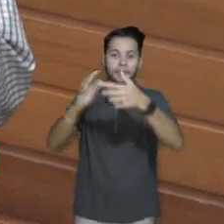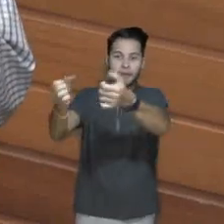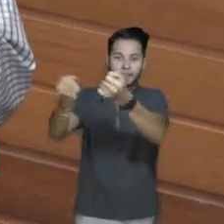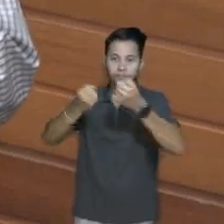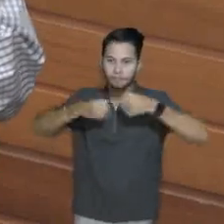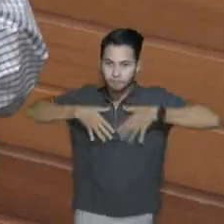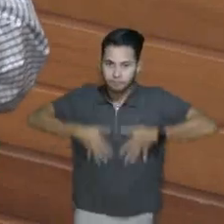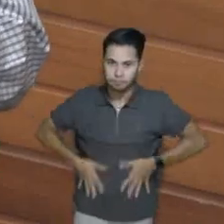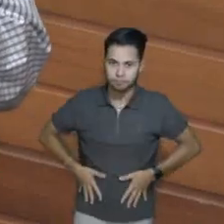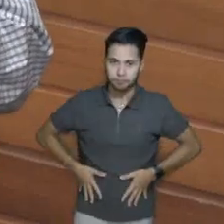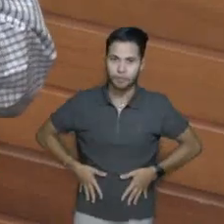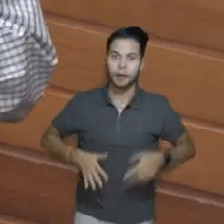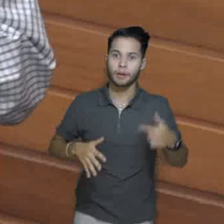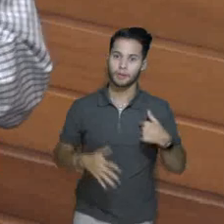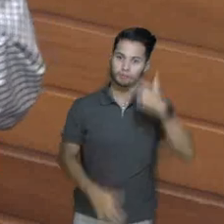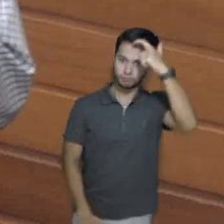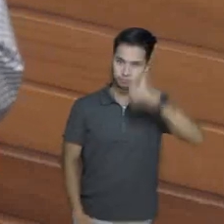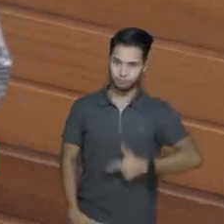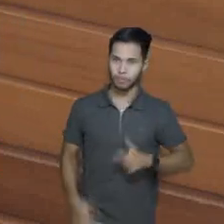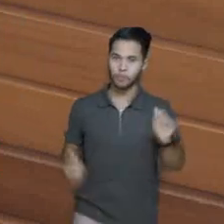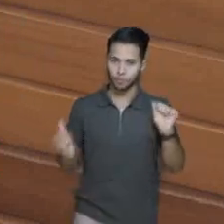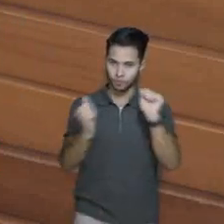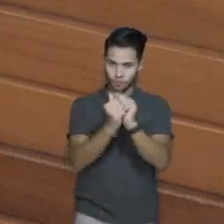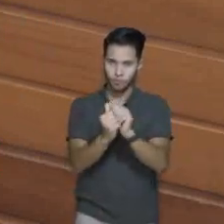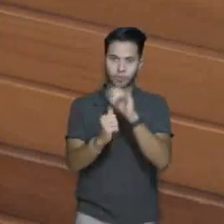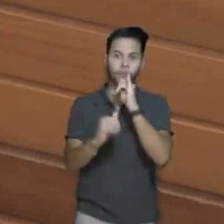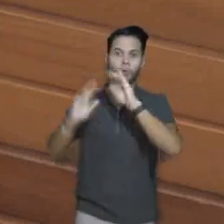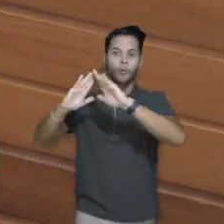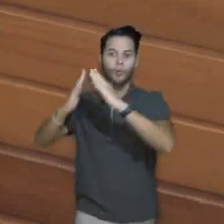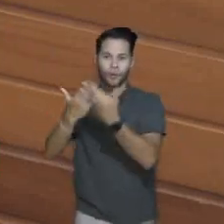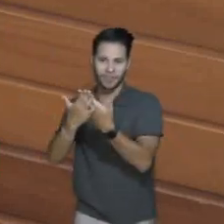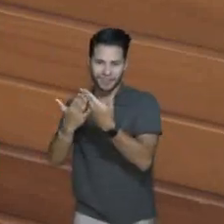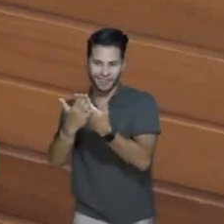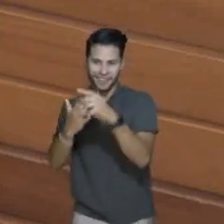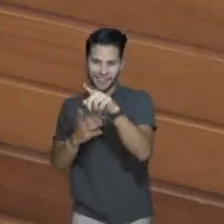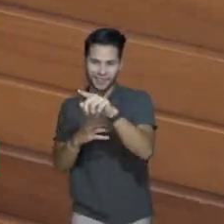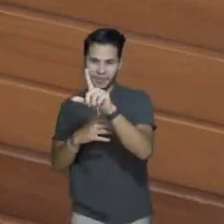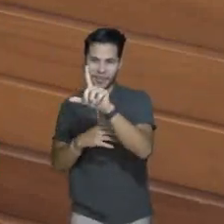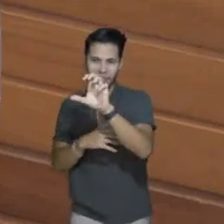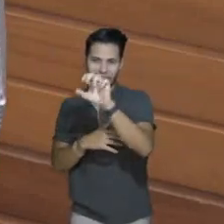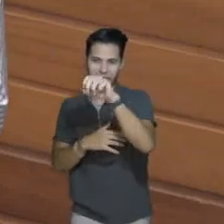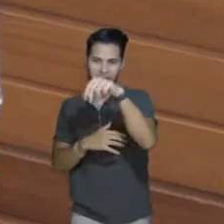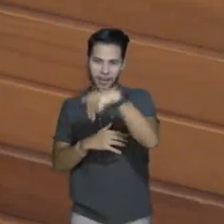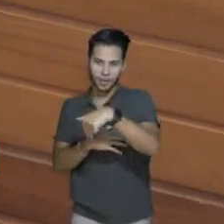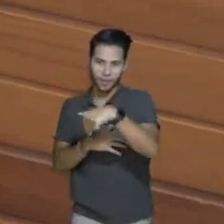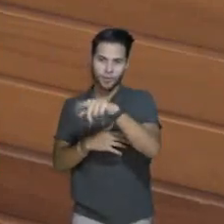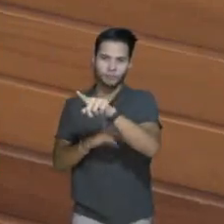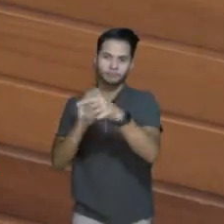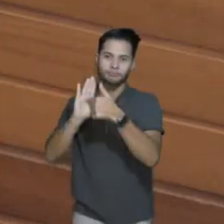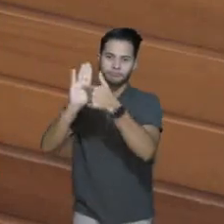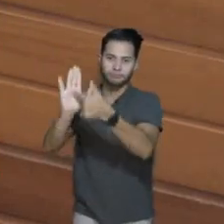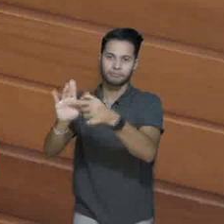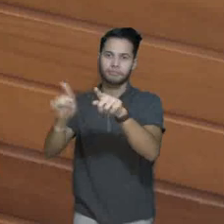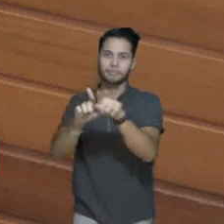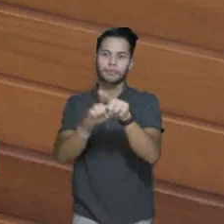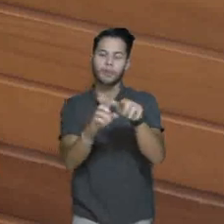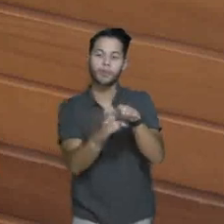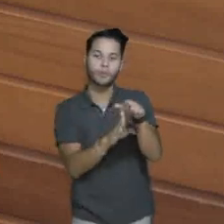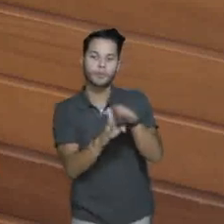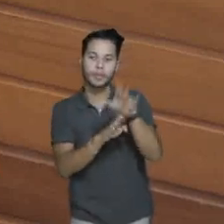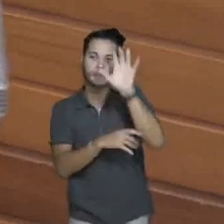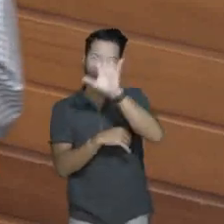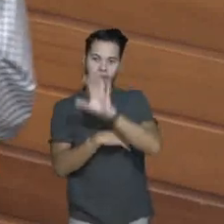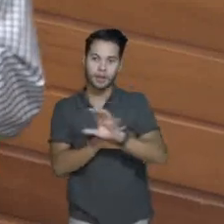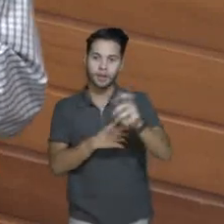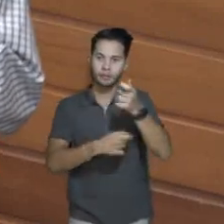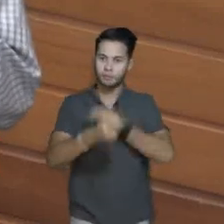contas instituição como o colégio Deão tá fazendo já tem muita coisa a apresentar como o Conselho Regional de administração fez tem muita coisa